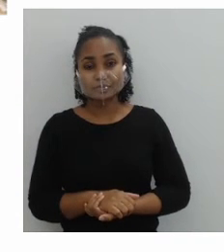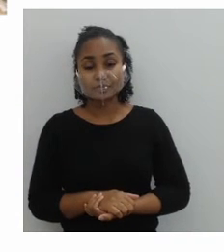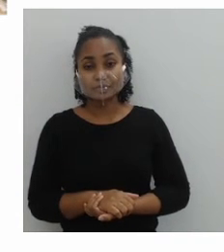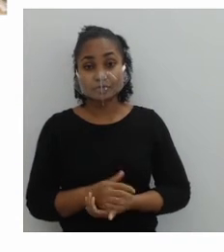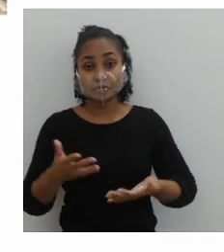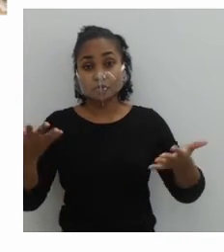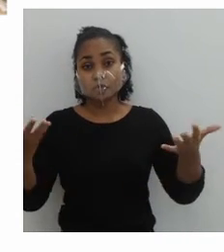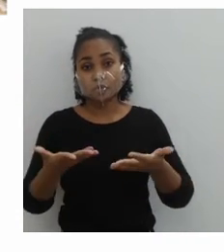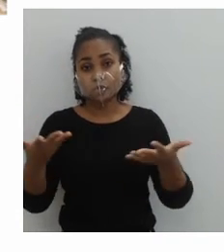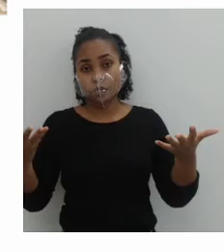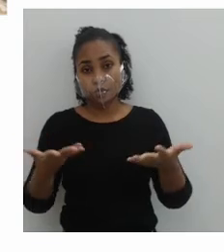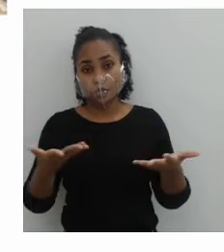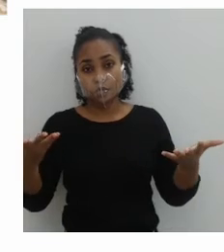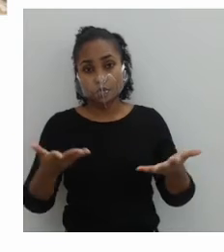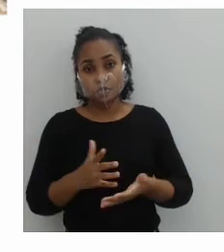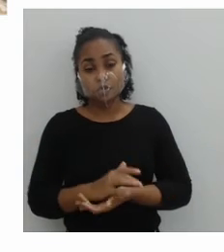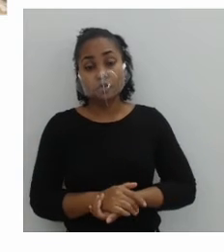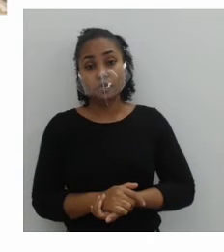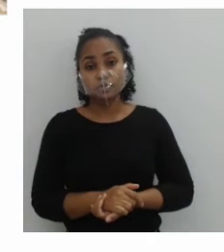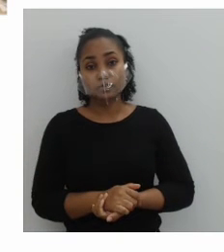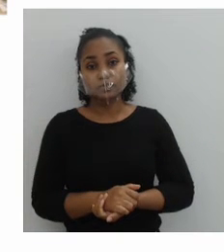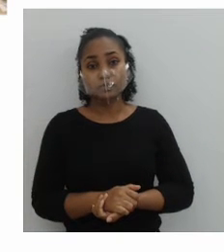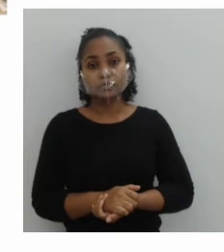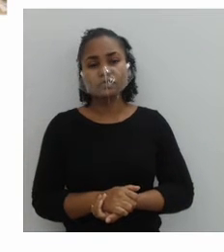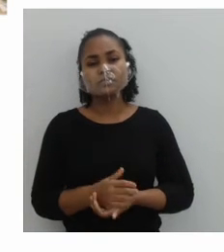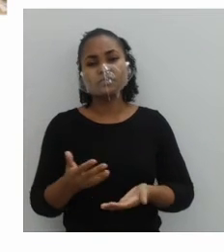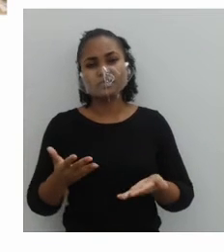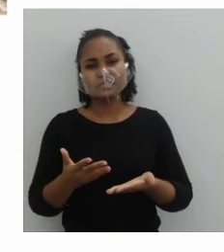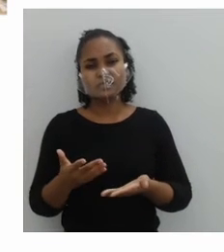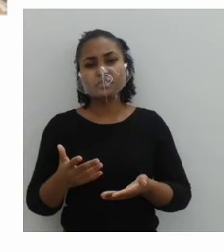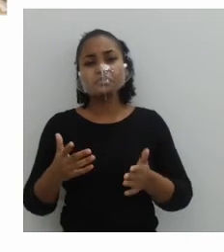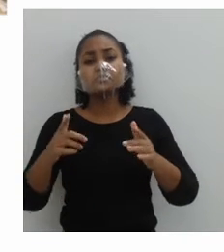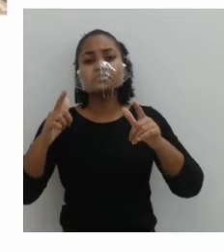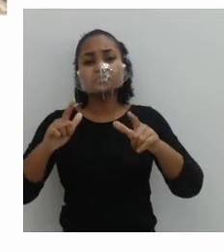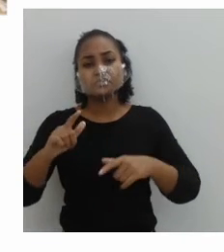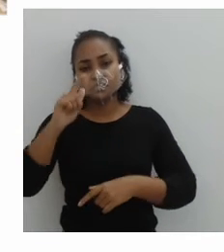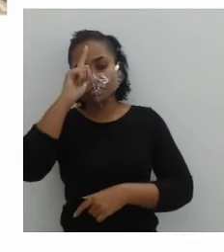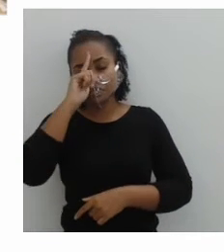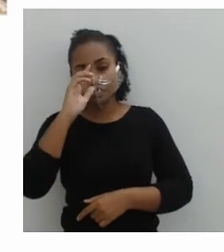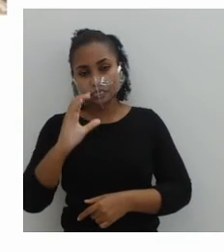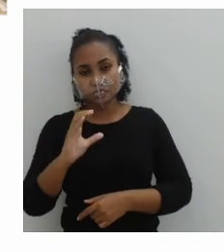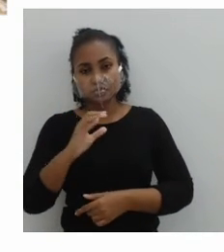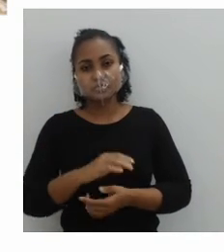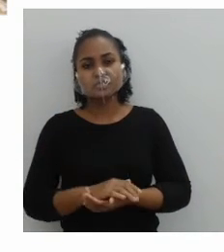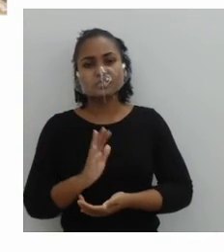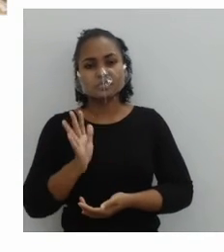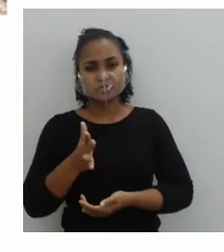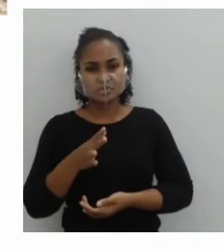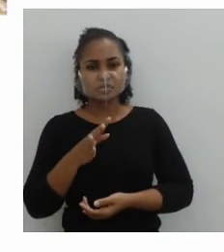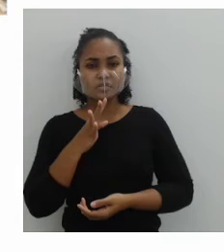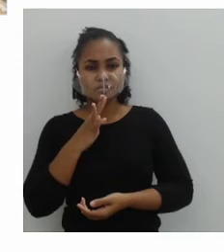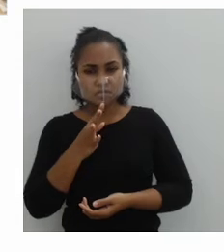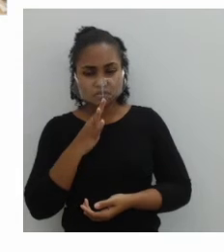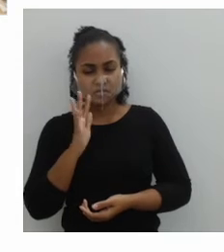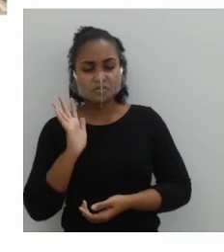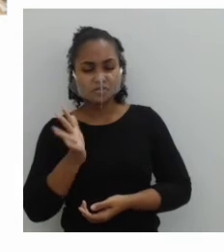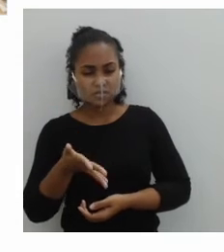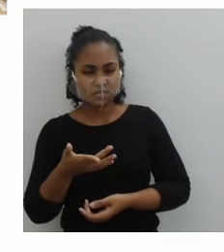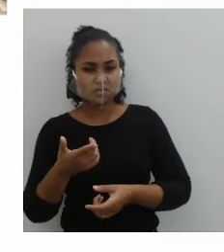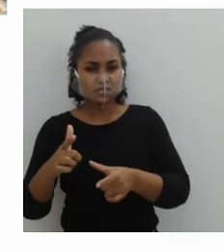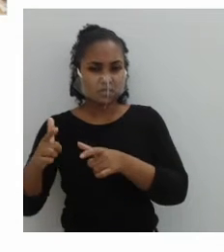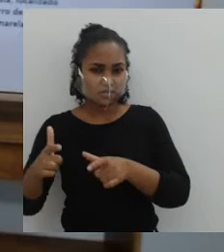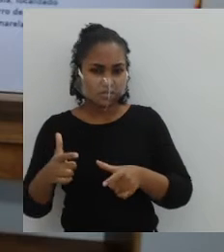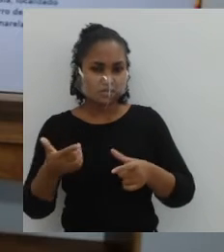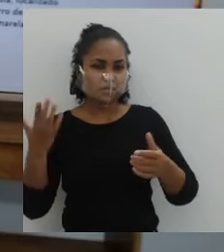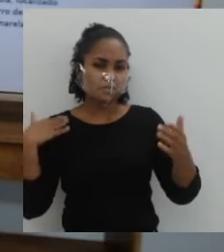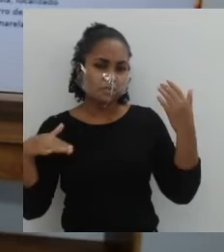o agora, né? Esse é o Arraial do Bom Jesus, que fica ali em Casa Amarela. Acredito que atualmente vocês sabem, muitas pessoas conhecem,